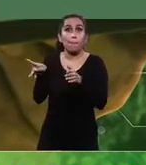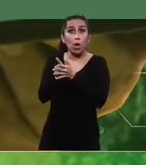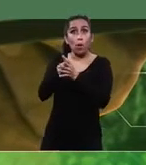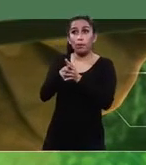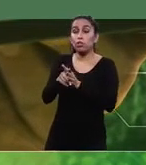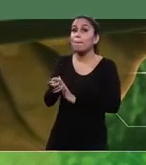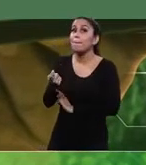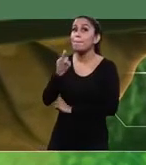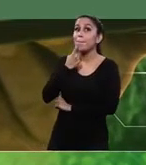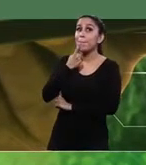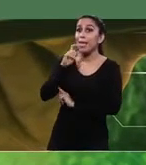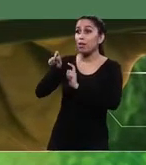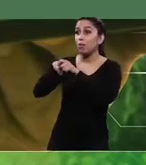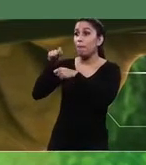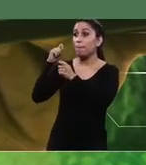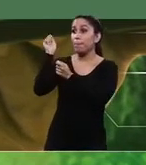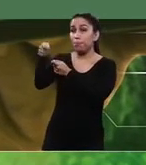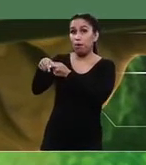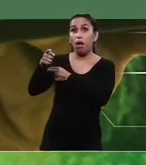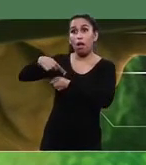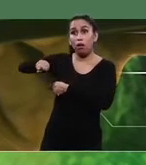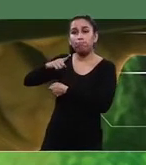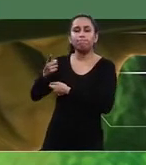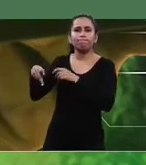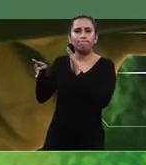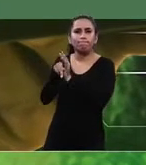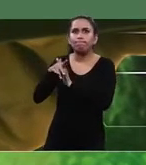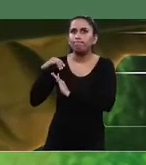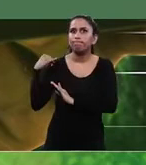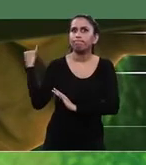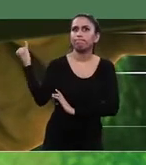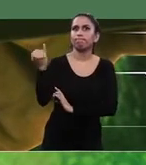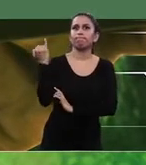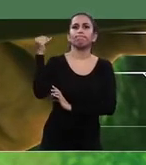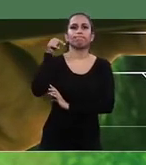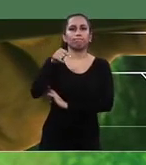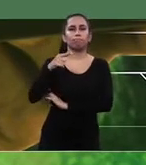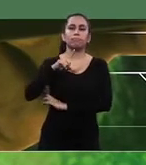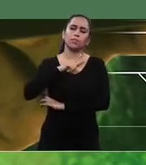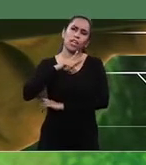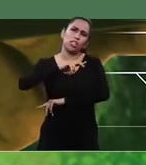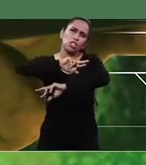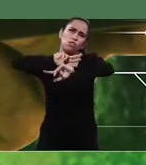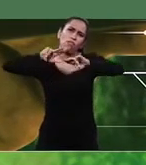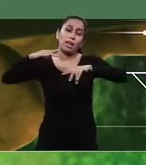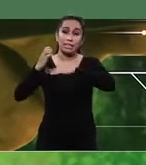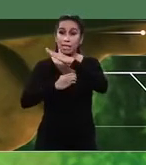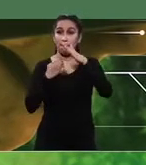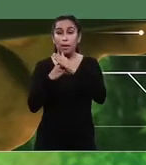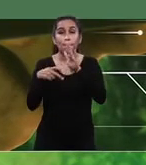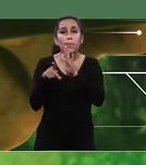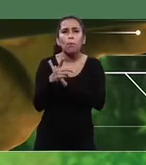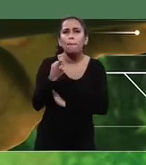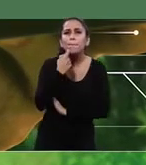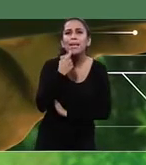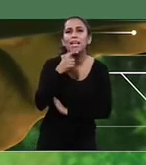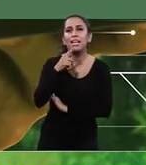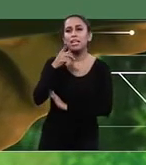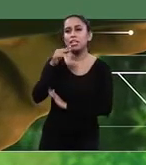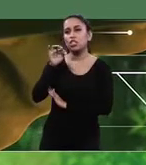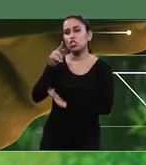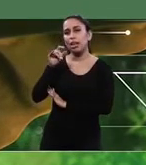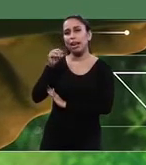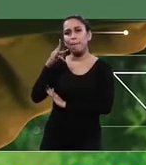setor importantíssimo, por exemplo, para a Rondônia, tem grandes empresas exportadoras, por exemplo, de tilápia e de peixes brasileiros,